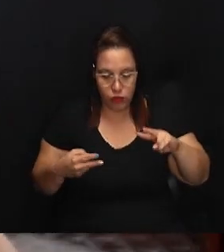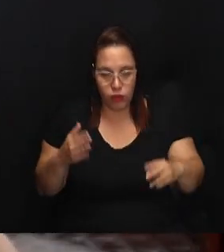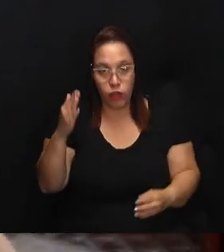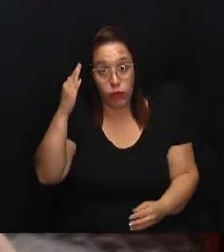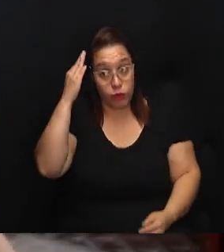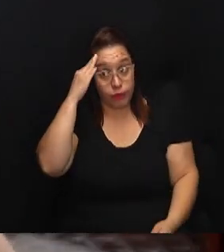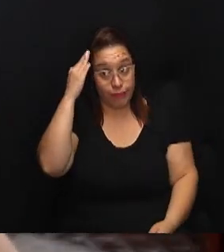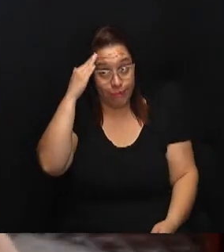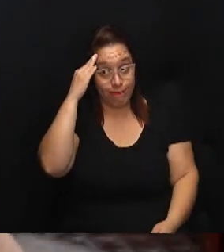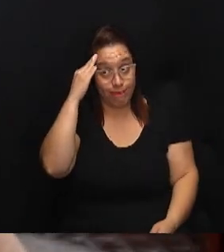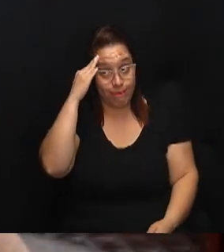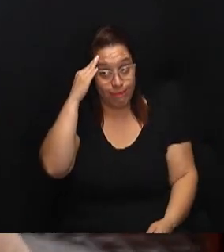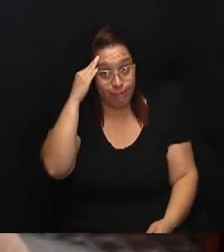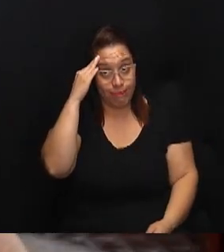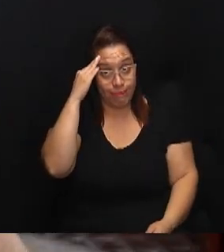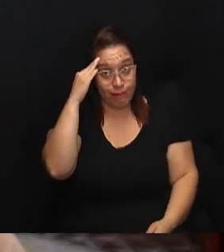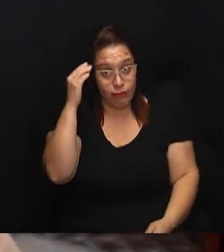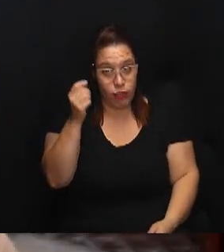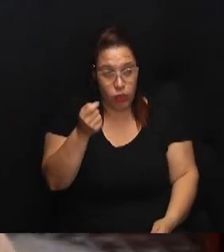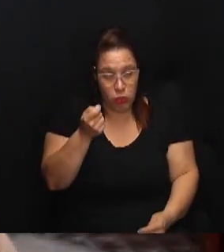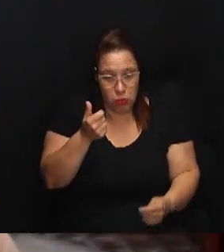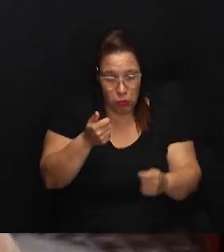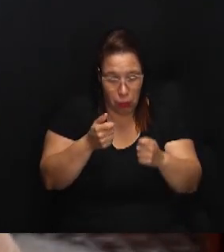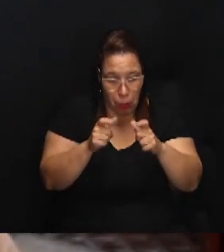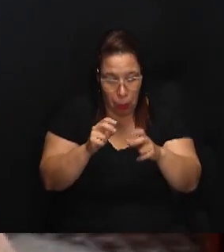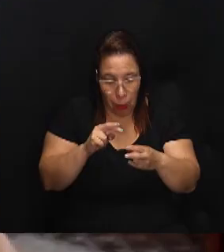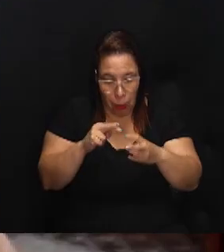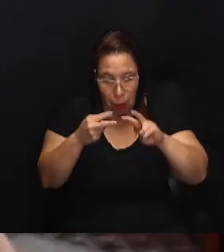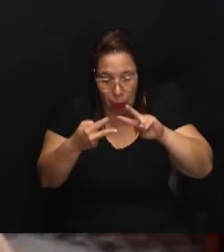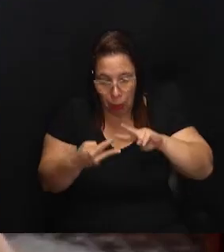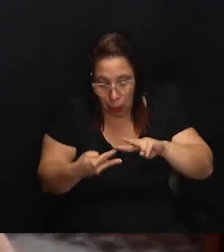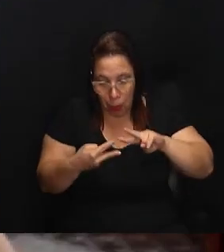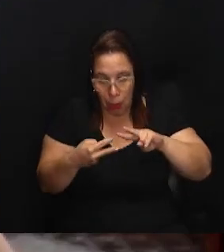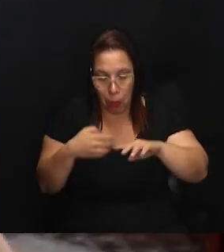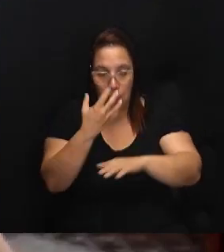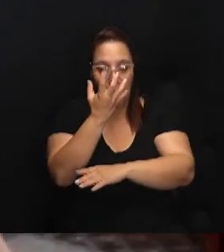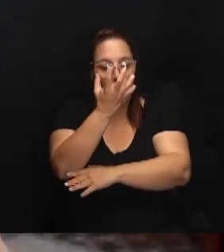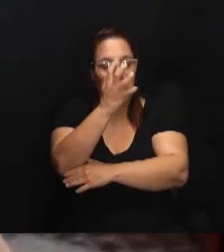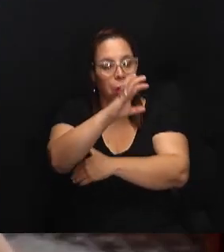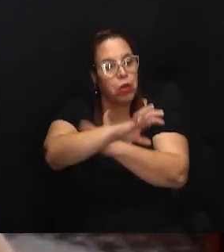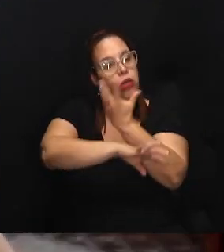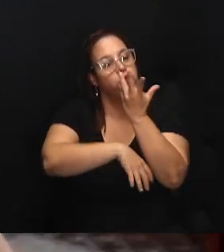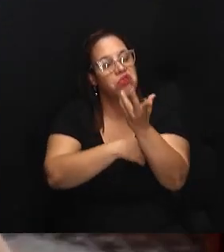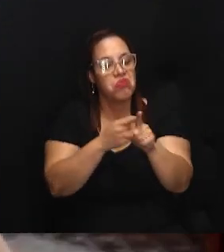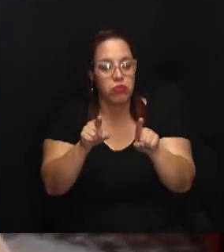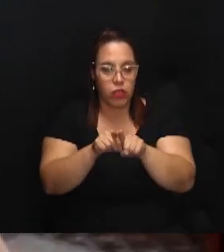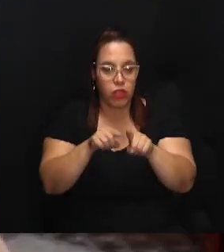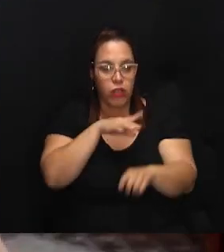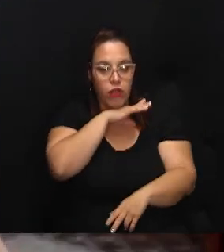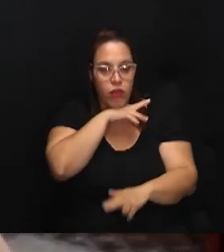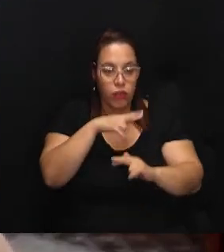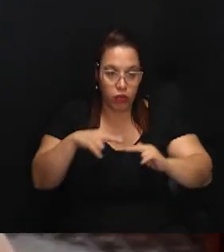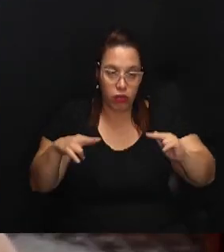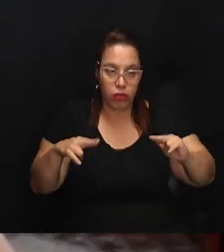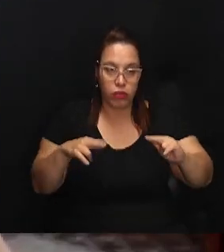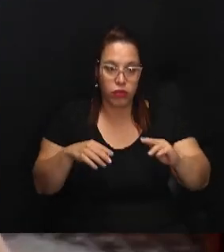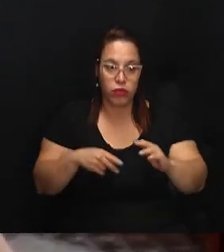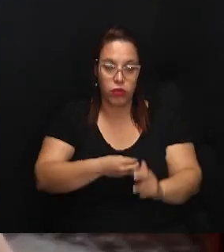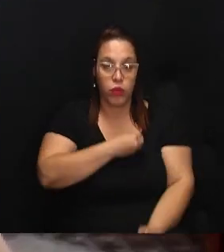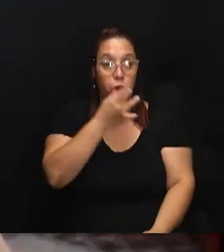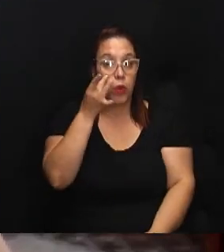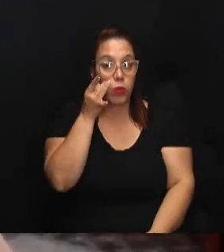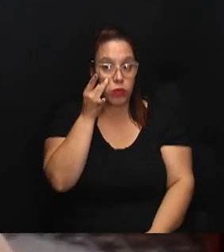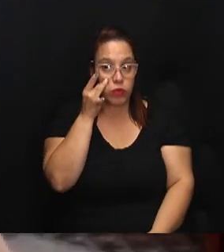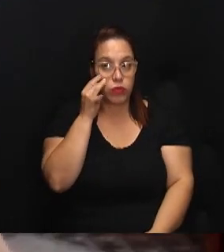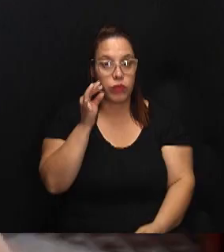por entender a partir do DNA, né, pedacinhos de DNA, quais espécies de plantas e de animais também estariam